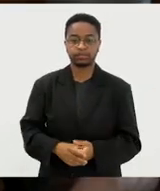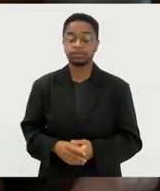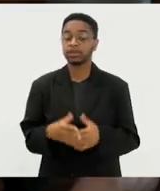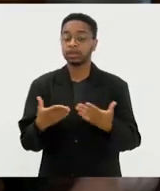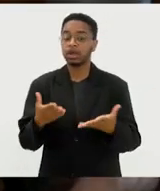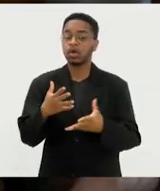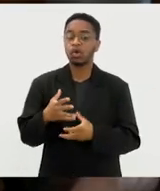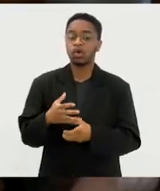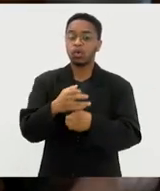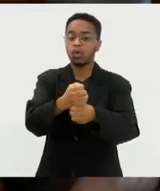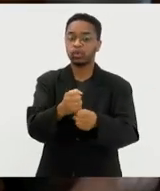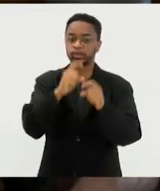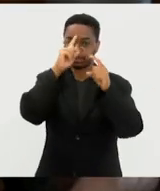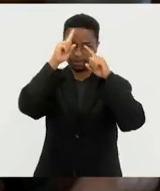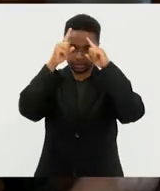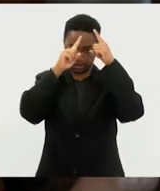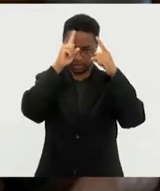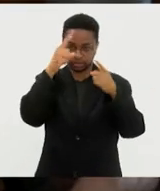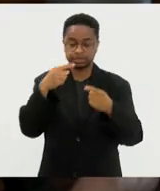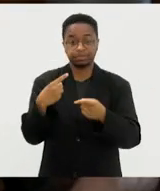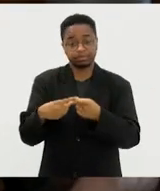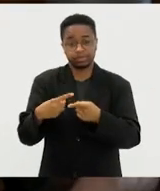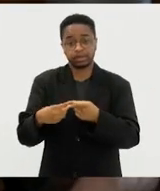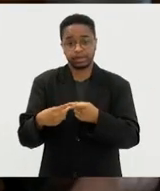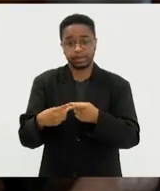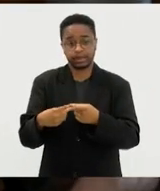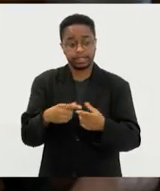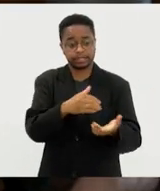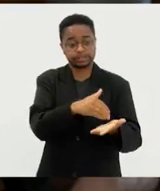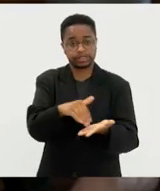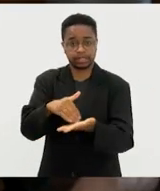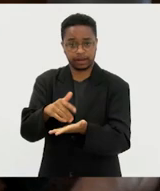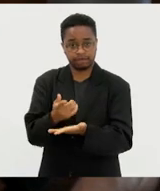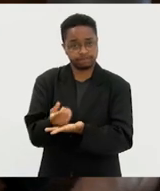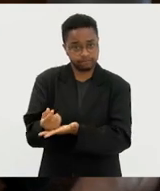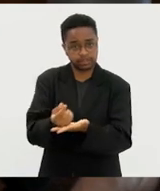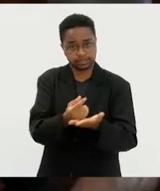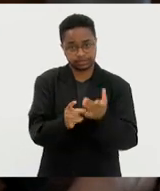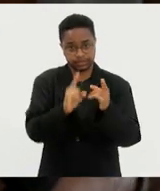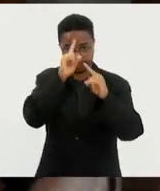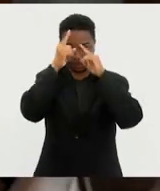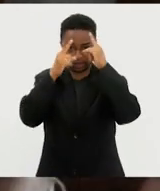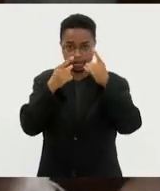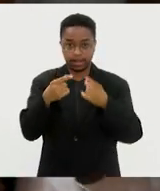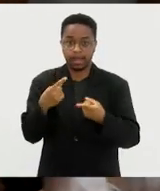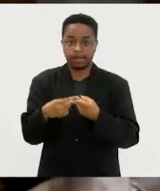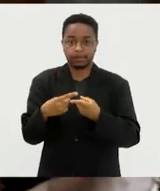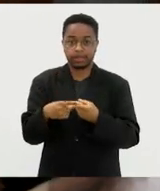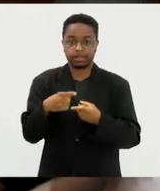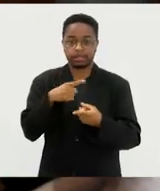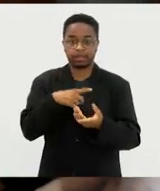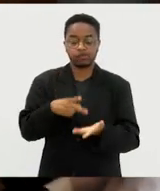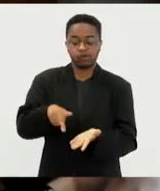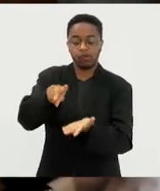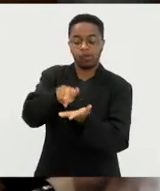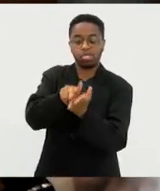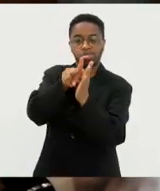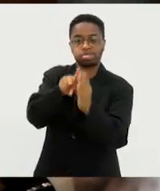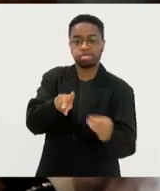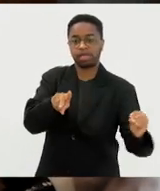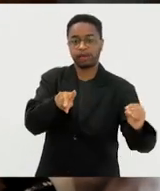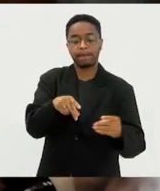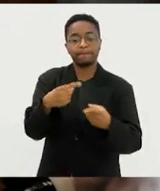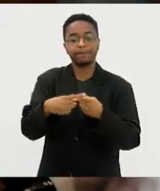contabilidade criativa que faz a Secretaria de Fazenda. Você vê aquele colchão, o cara pula e ele vai no chão. Pois é, chama-se